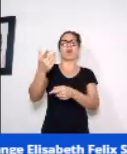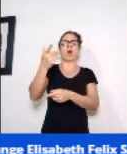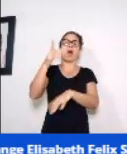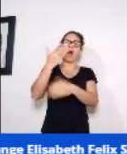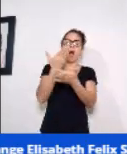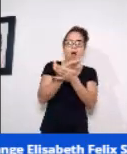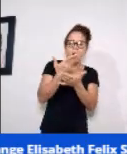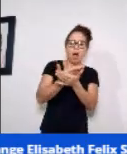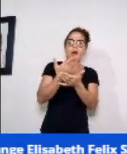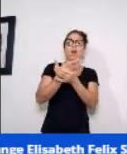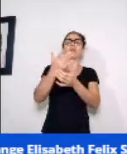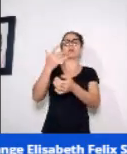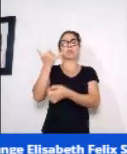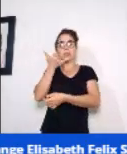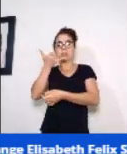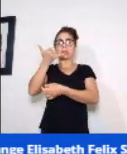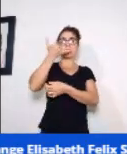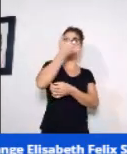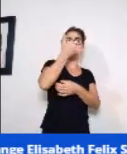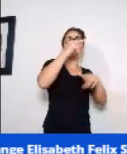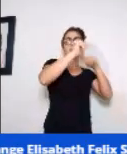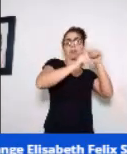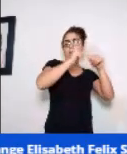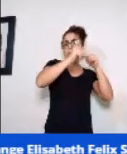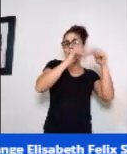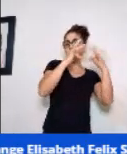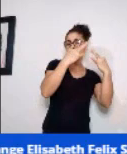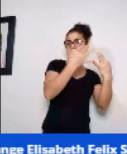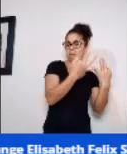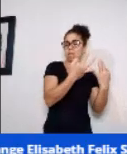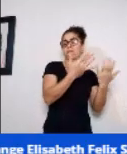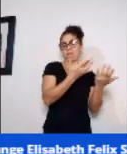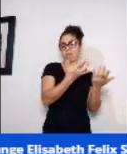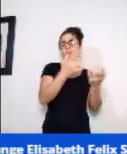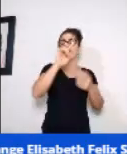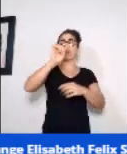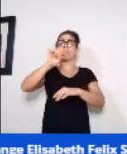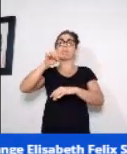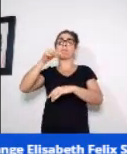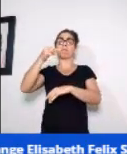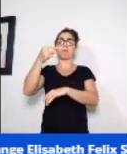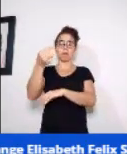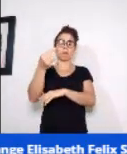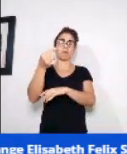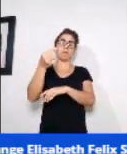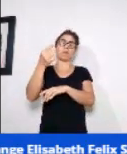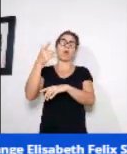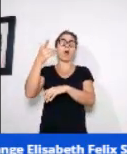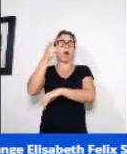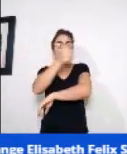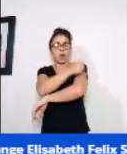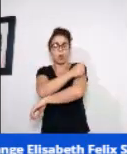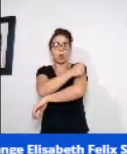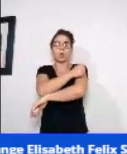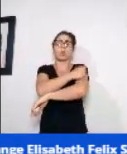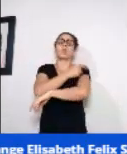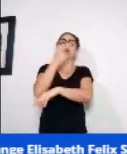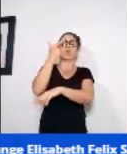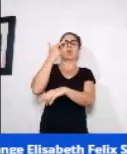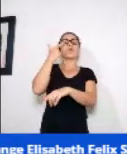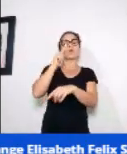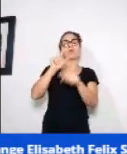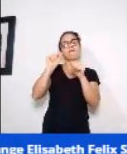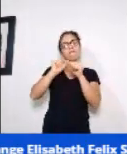Eles precisam, tá? E muitas vezes o aluno vai ver isso depois, fora do horário de aula. Então, por isso que muitas vezes é muito importante o professor fazer